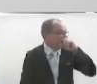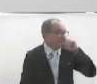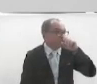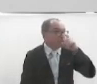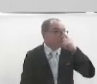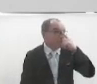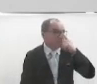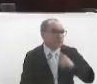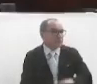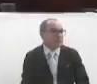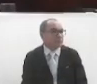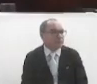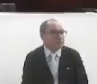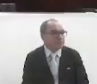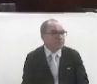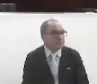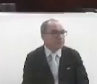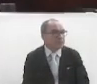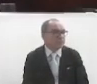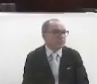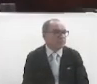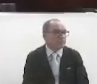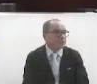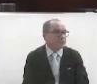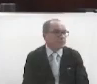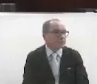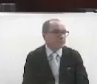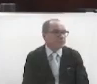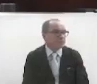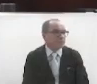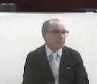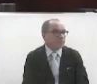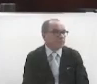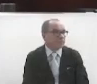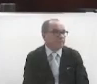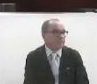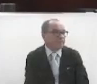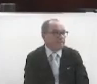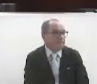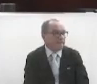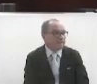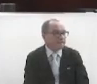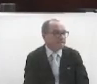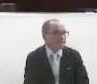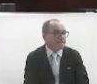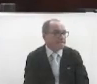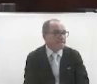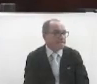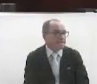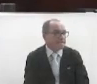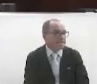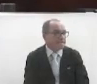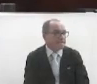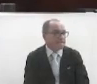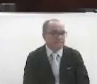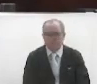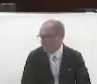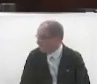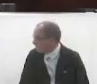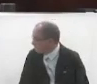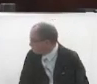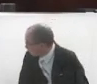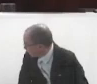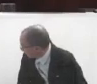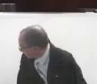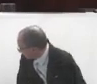aqui até para poupar o trabalho vossa excelência' essas emendas de autoria do vereador garante que já tem um parecer contrário de duas